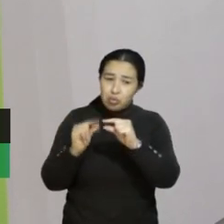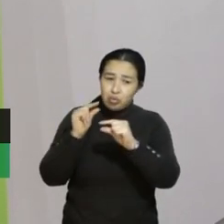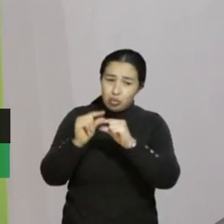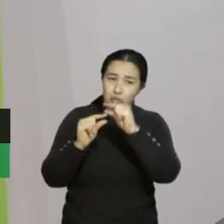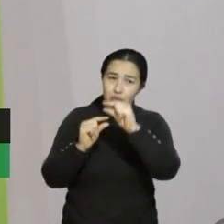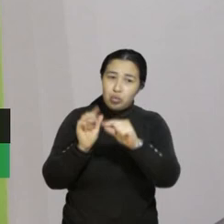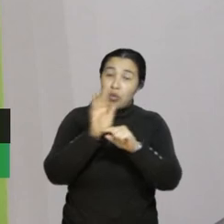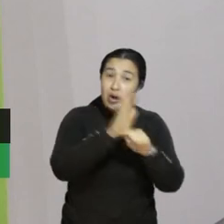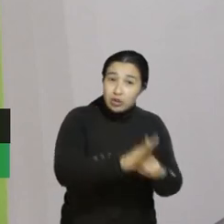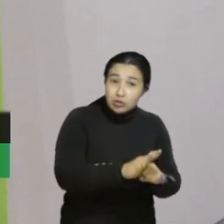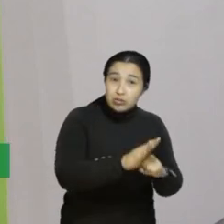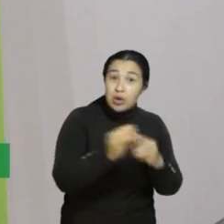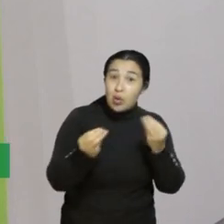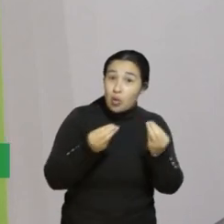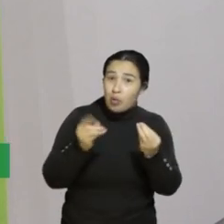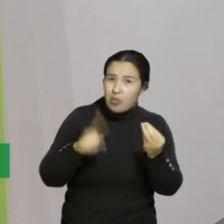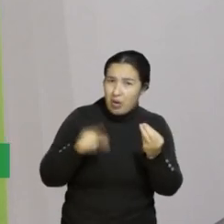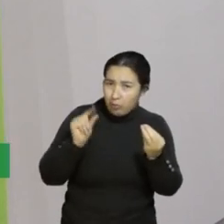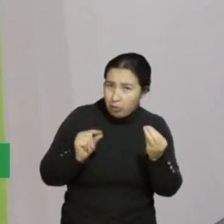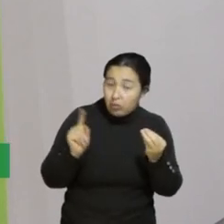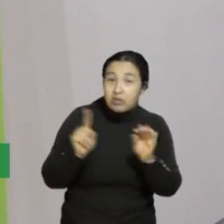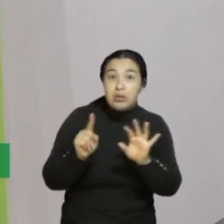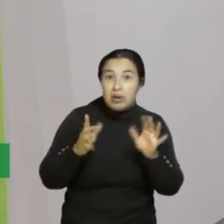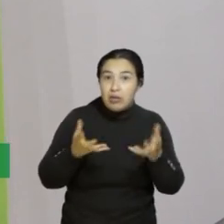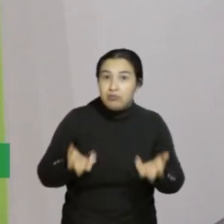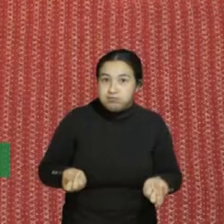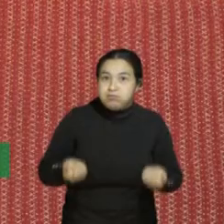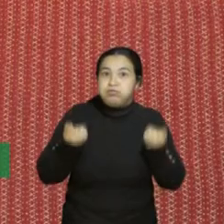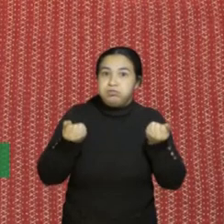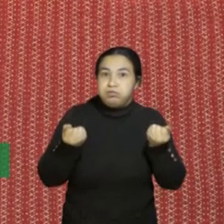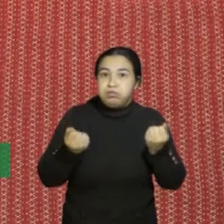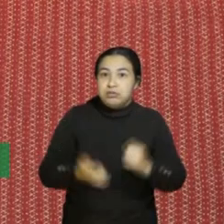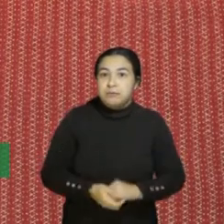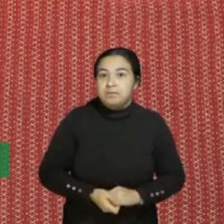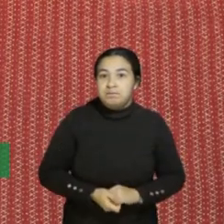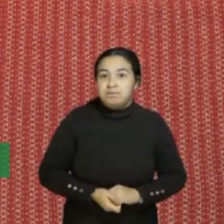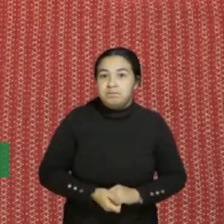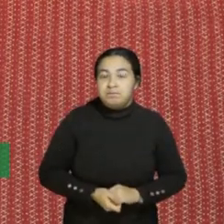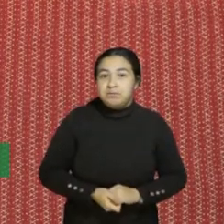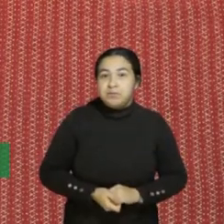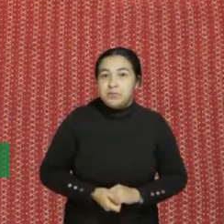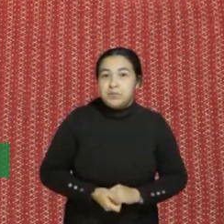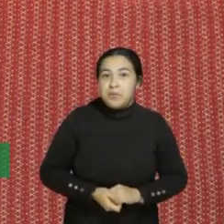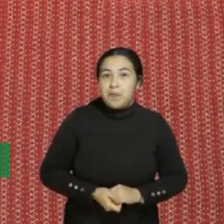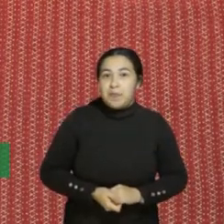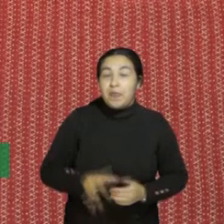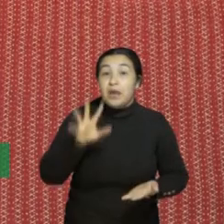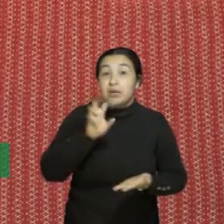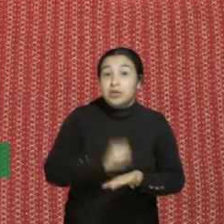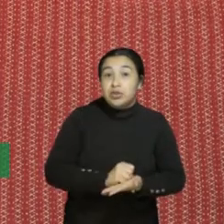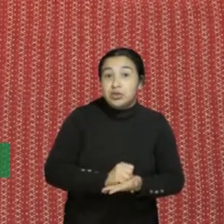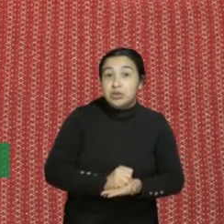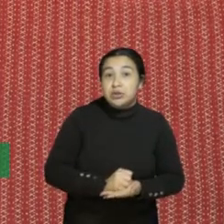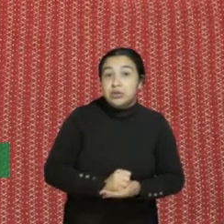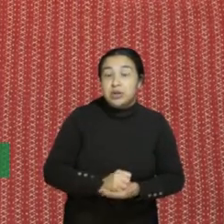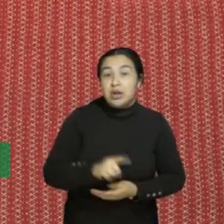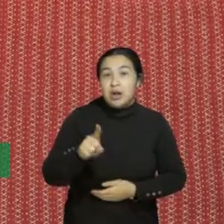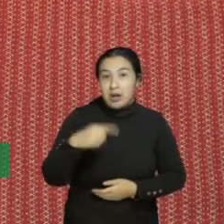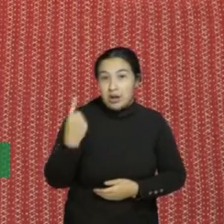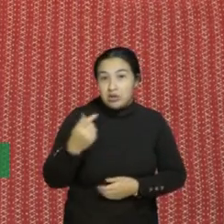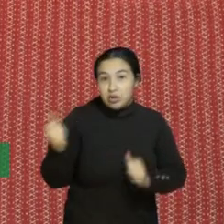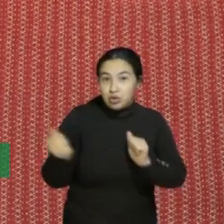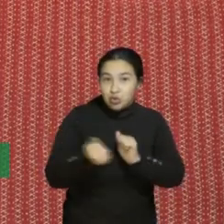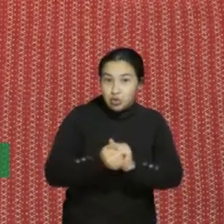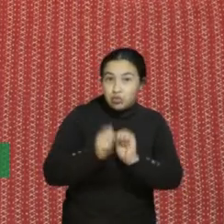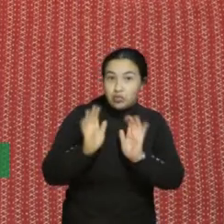Mário Mota. Não, eu só gostaria de registrar o seguinte, Sérgio. Você citou muito bem a cobertura que fizemos juntos, já a